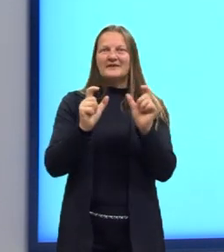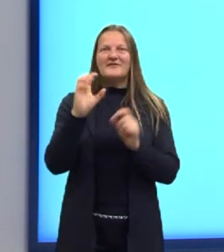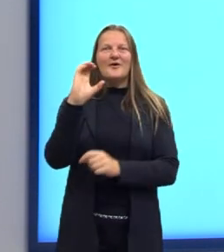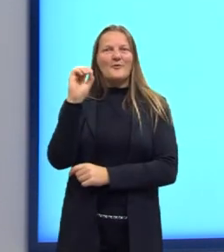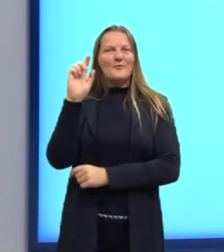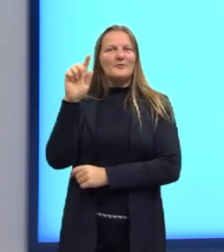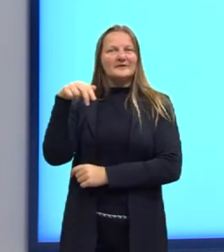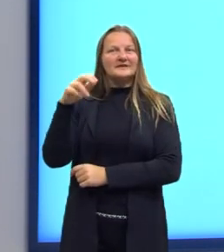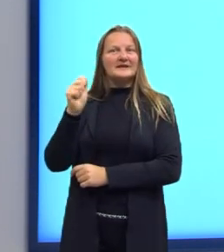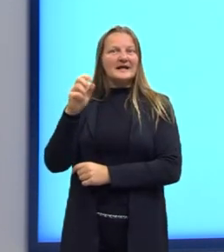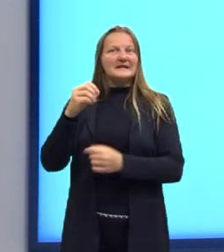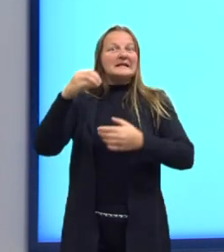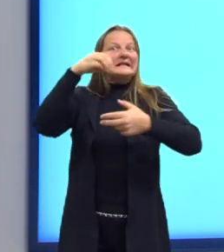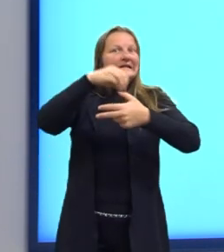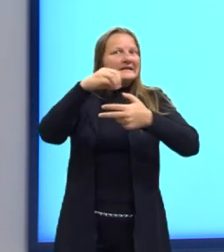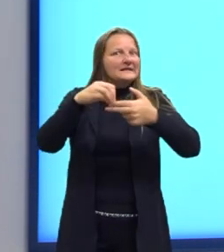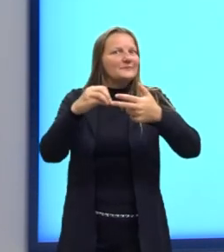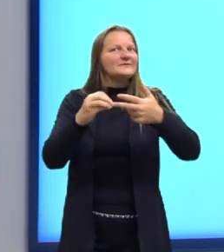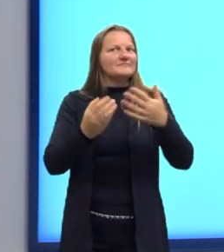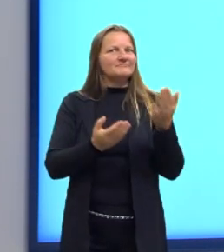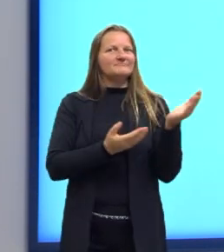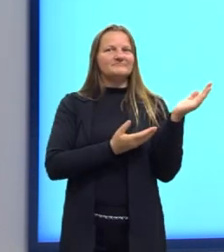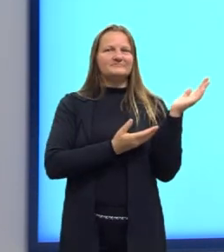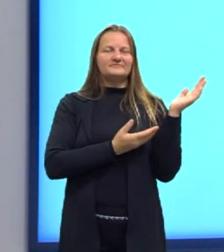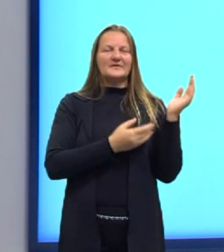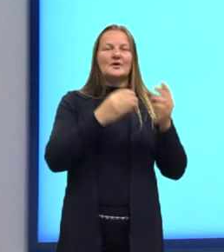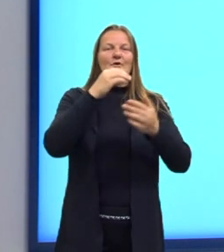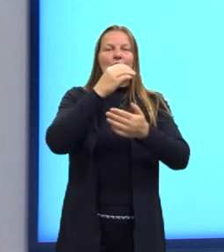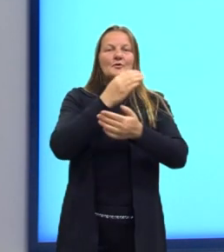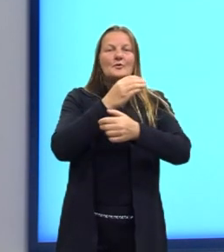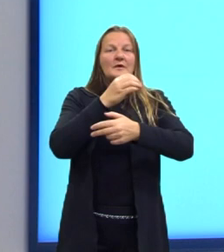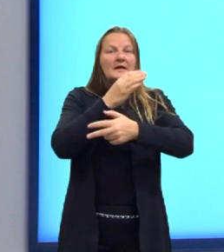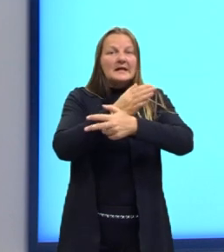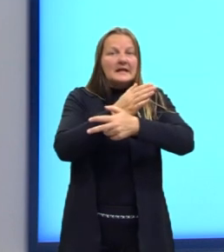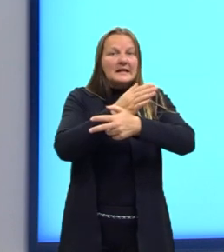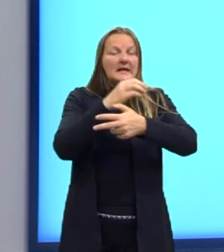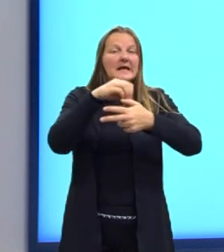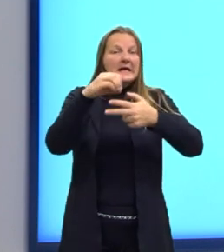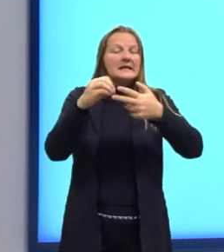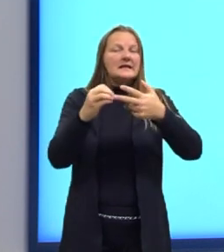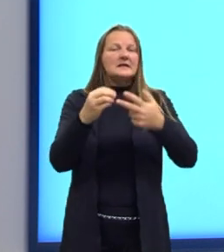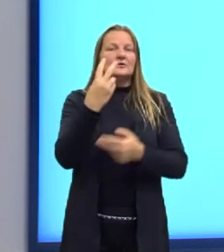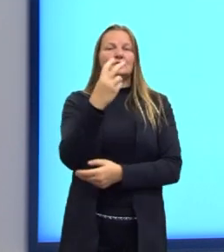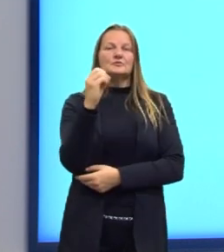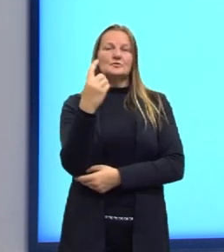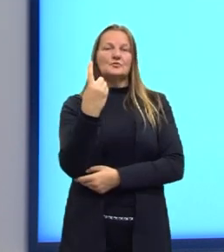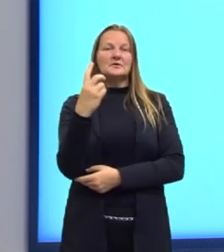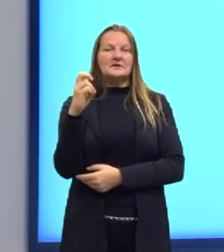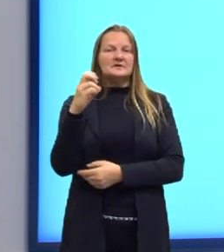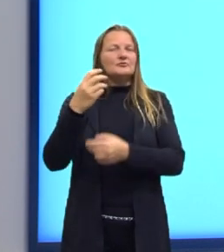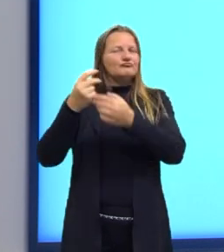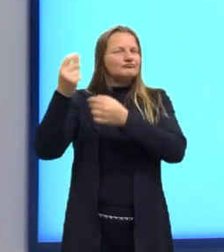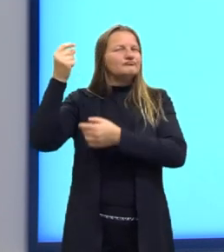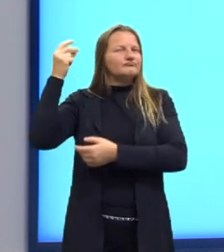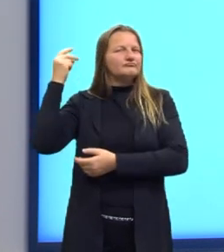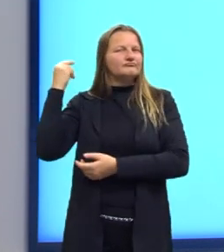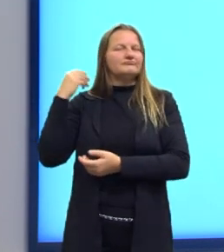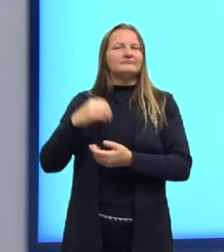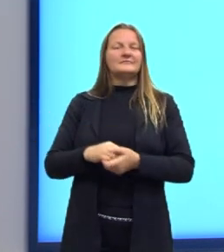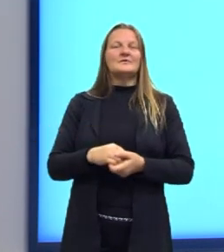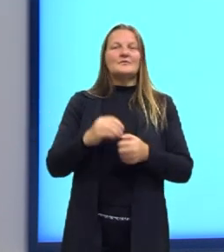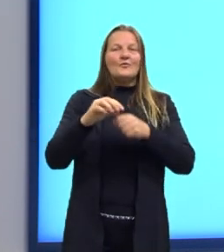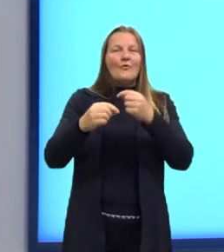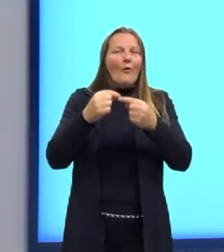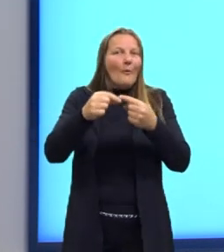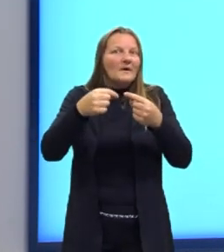cognatas dentro de uma questão do Enem 2015 lembrando gente que eu sempre